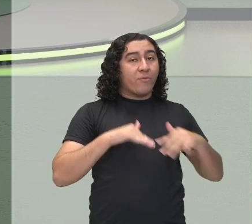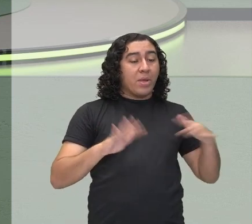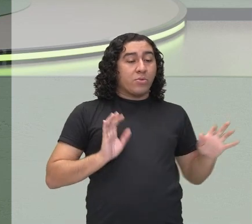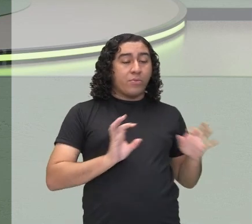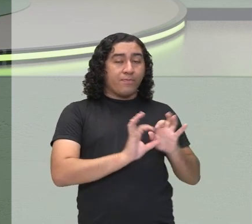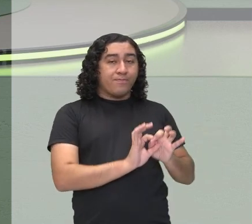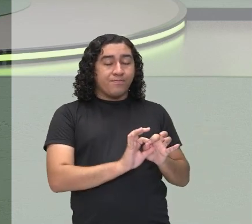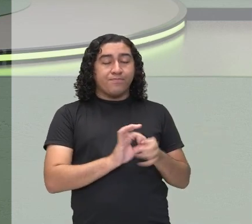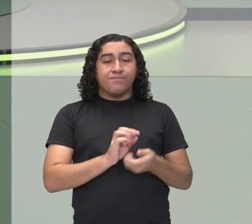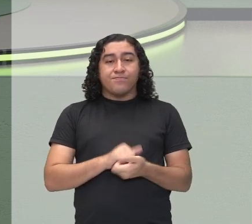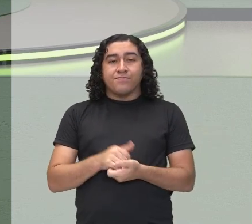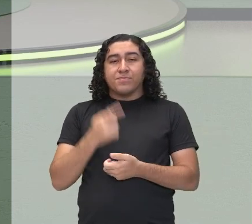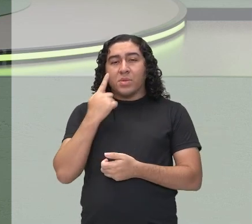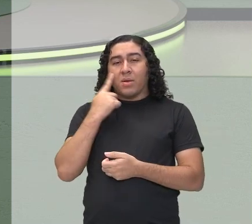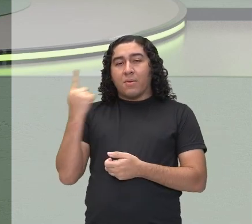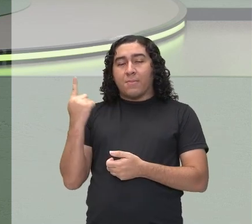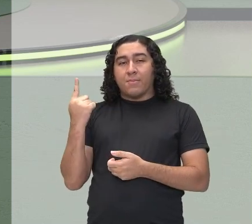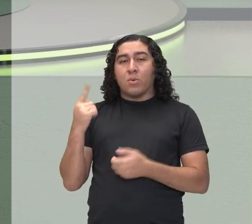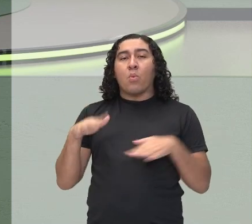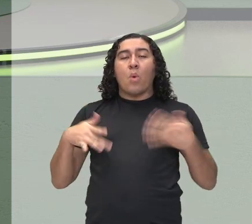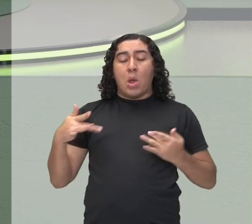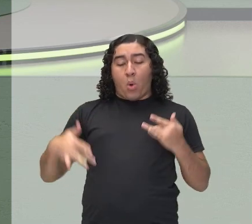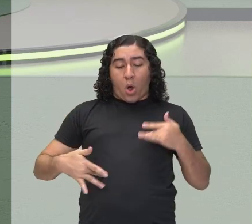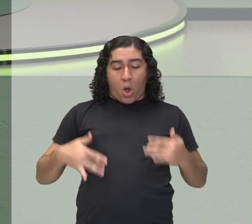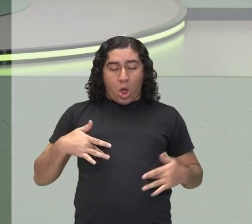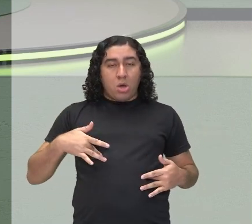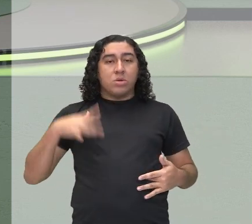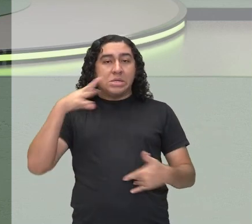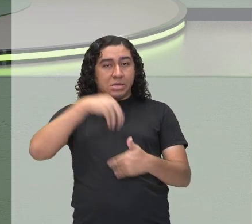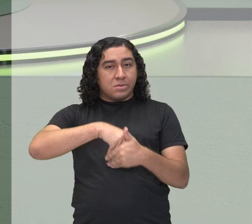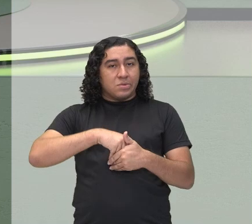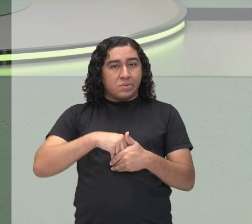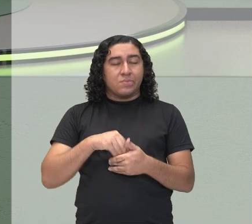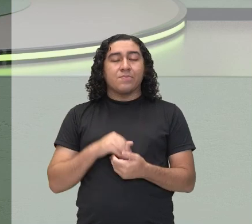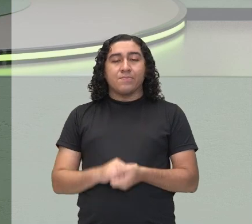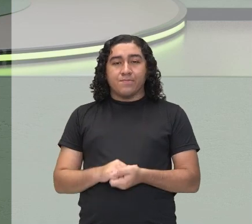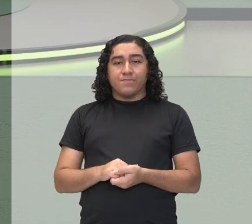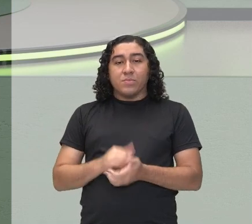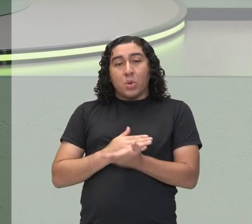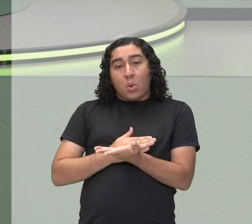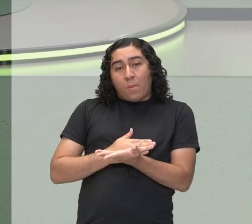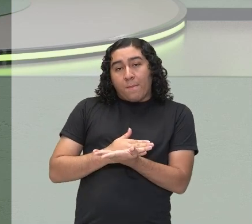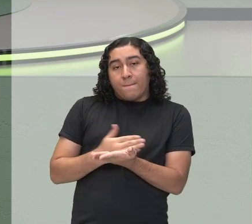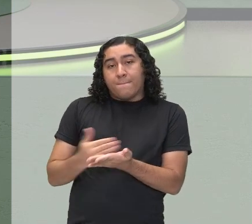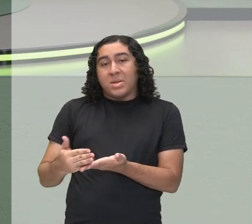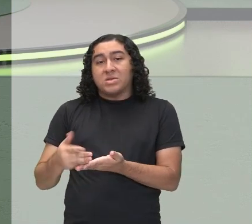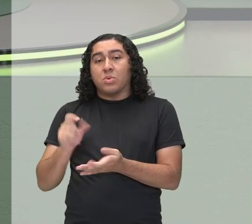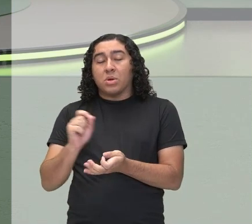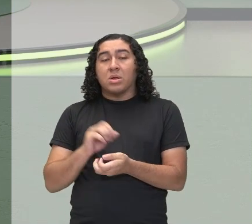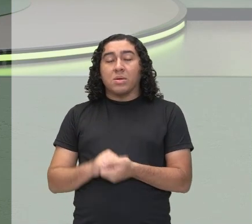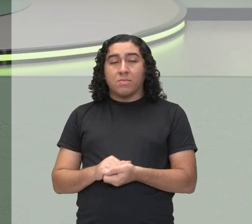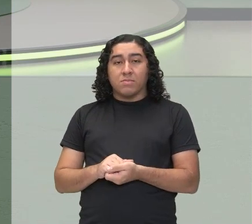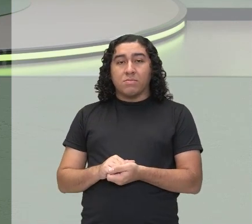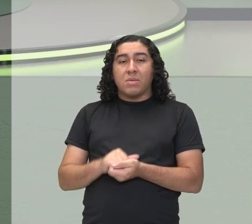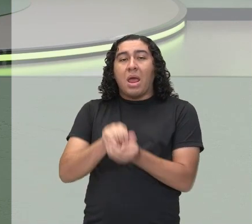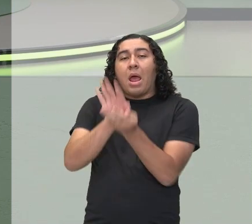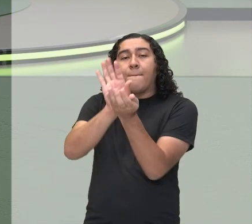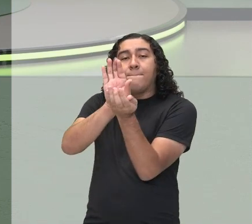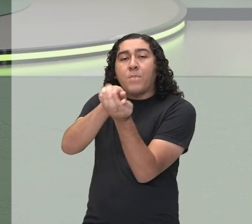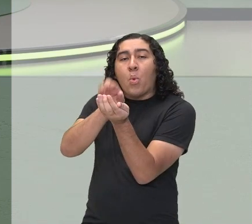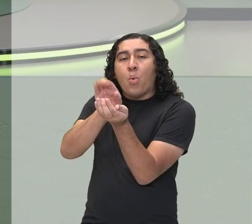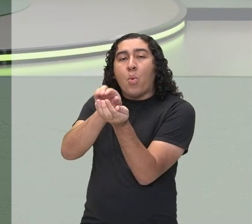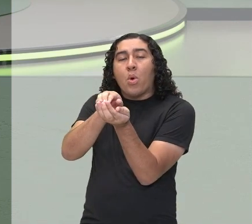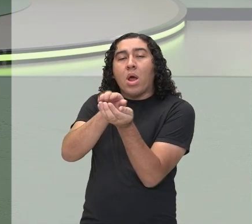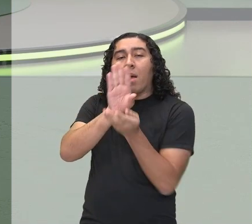eu observo aqui os órgãos que fazem parte desse sistema, iniciando aqui pela cavidade oral, onde